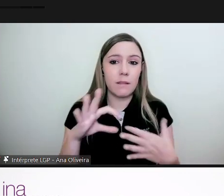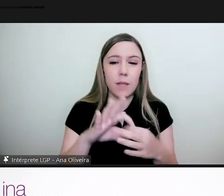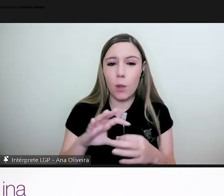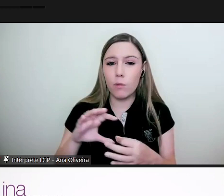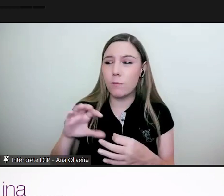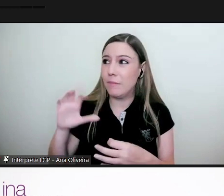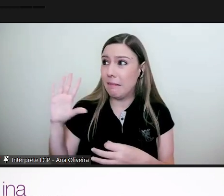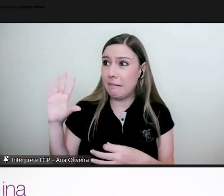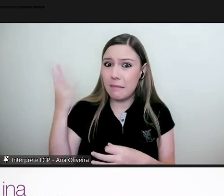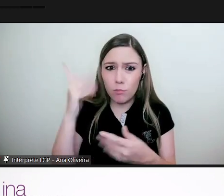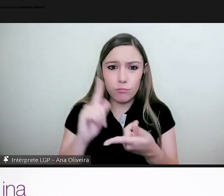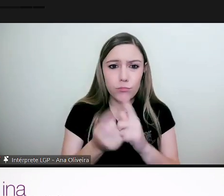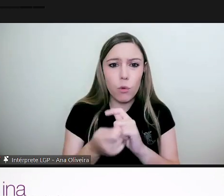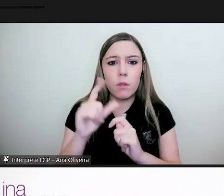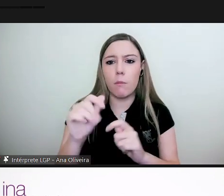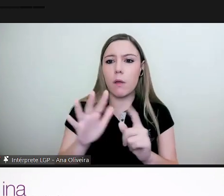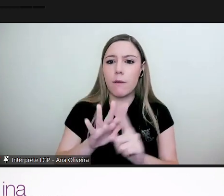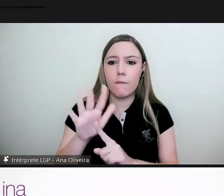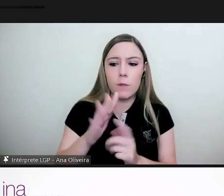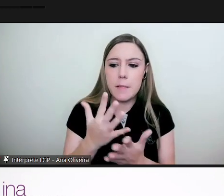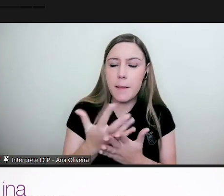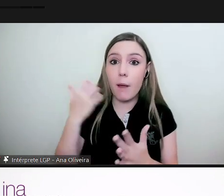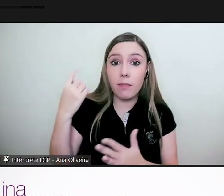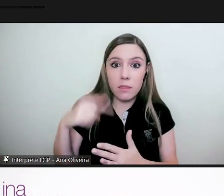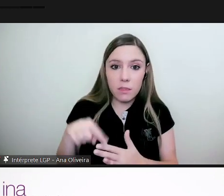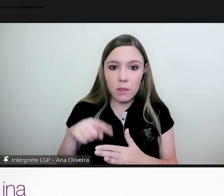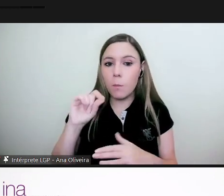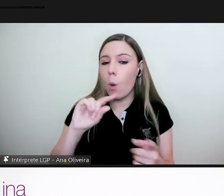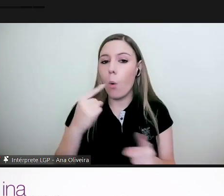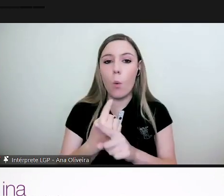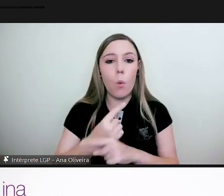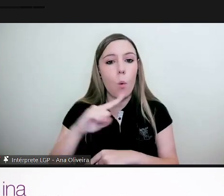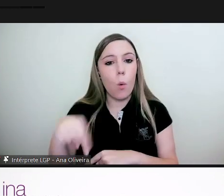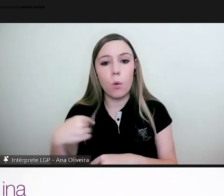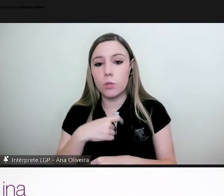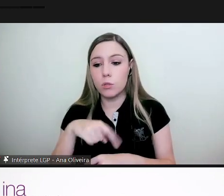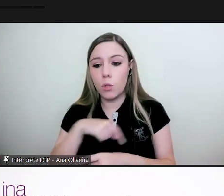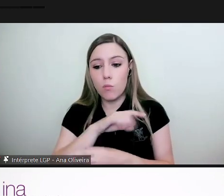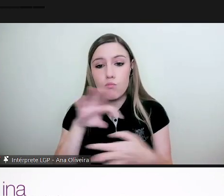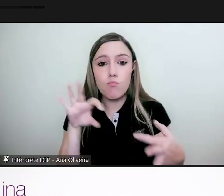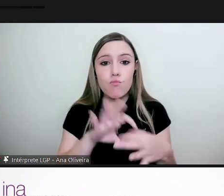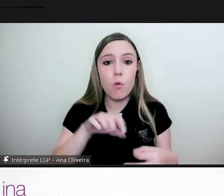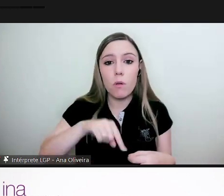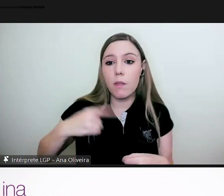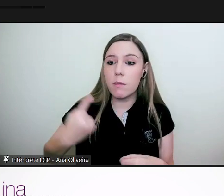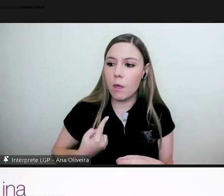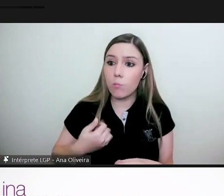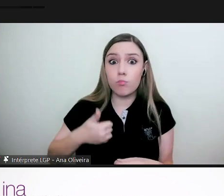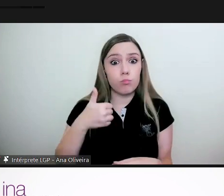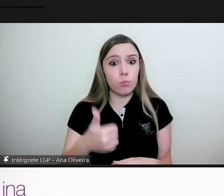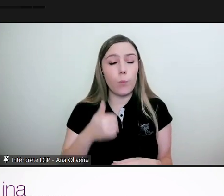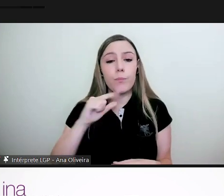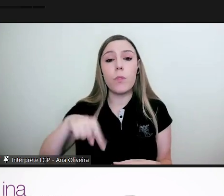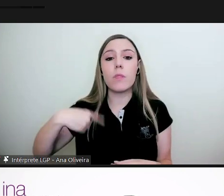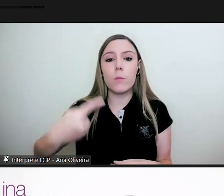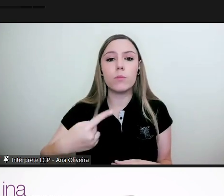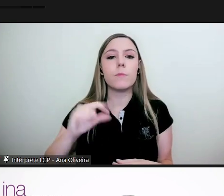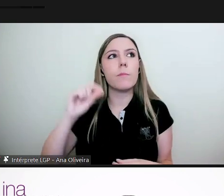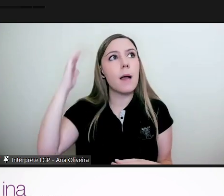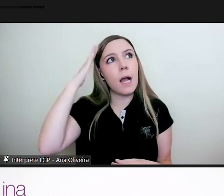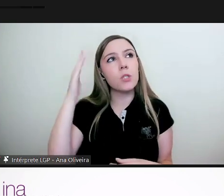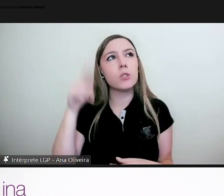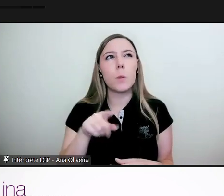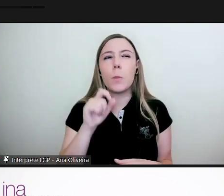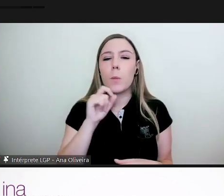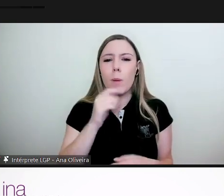e do impacto que têm na atividade são outras dimensões que temos que incorporar aqui, e ainda bem. Depois, acho que há aqui, podia